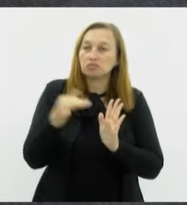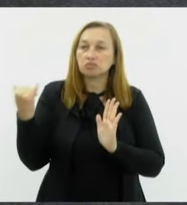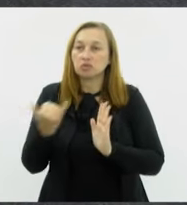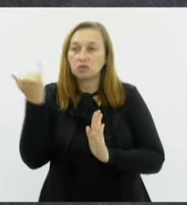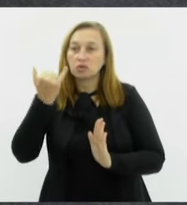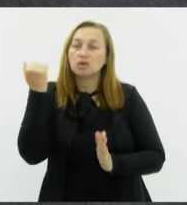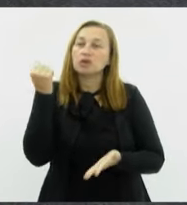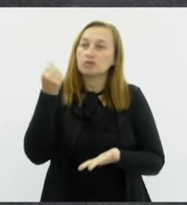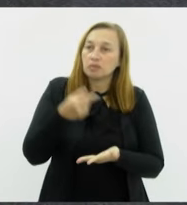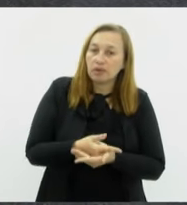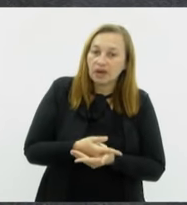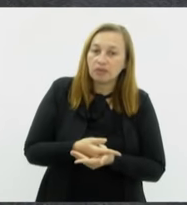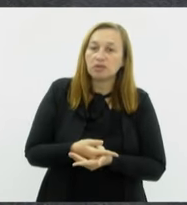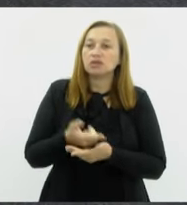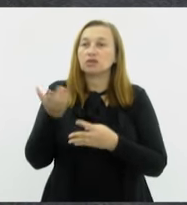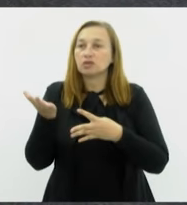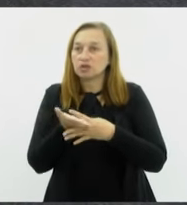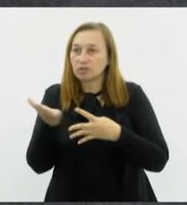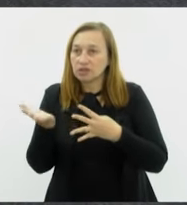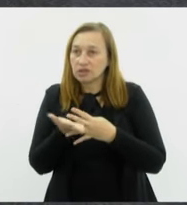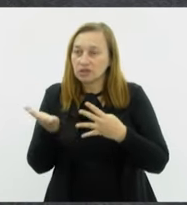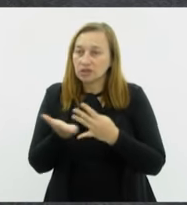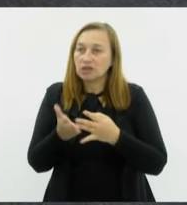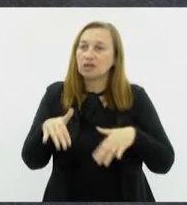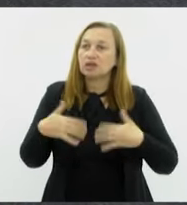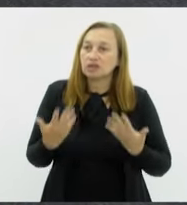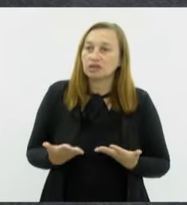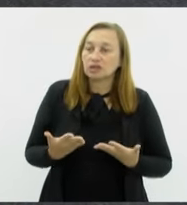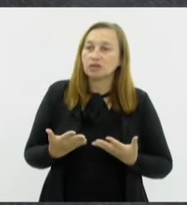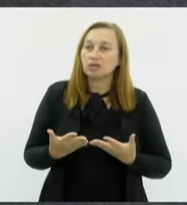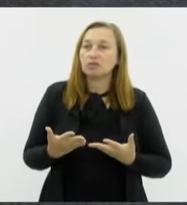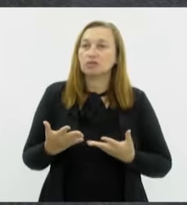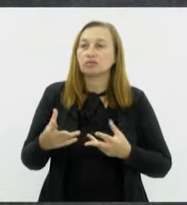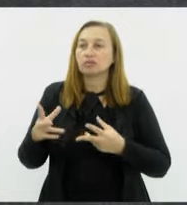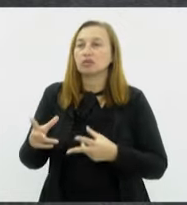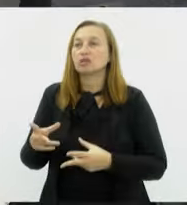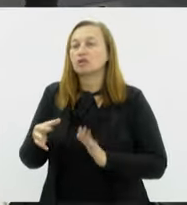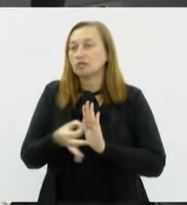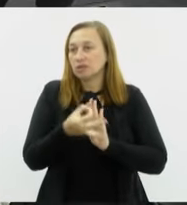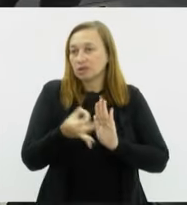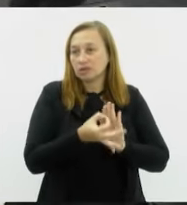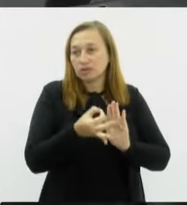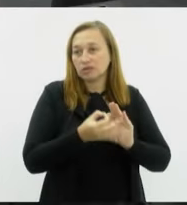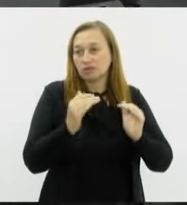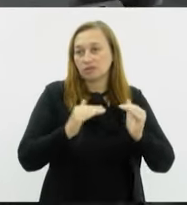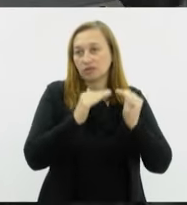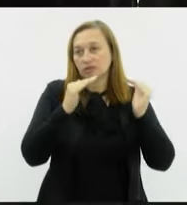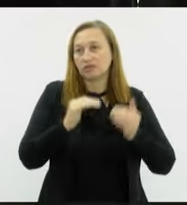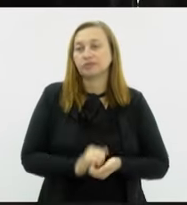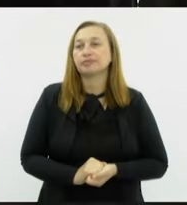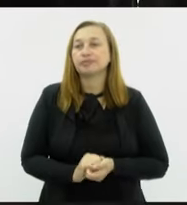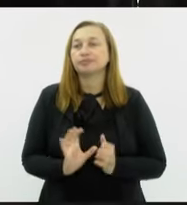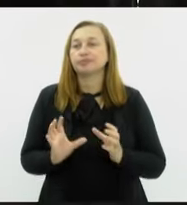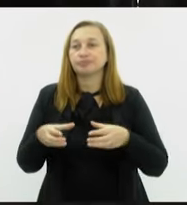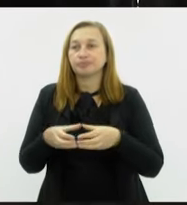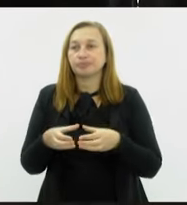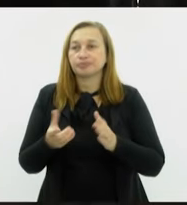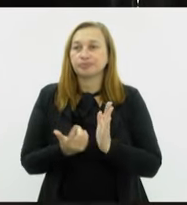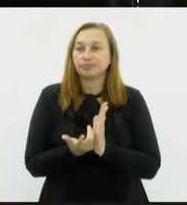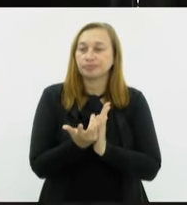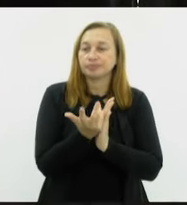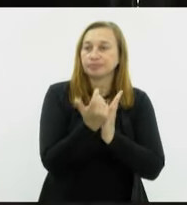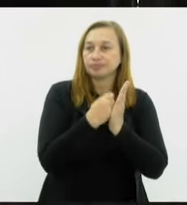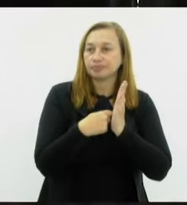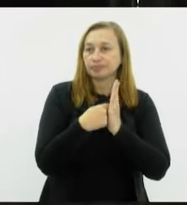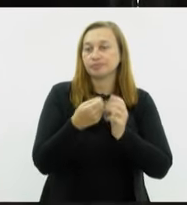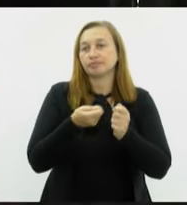do pagamento, do parcelamento. Então, o nosso parecer é favorável. Pela Comissão de Tributação,